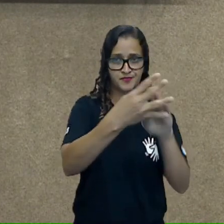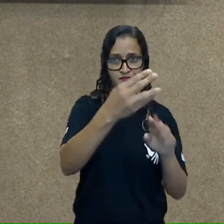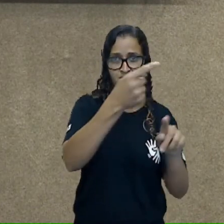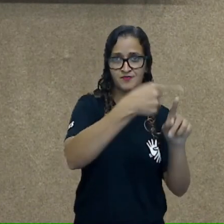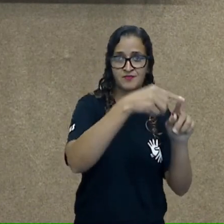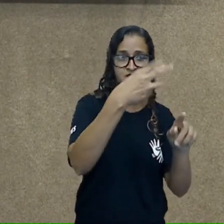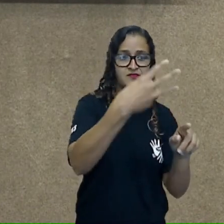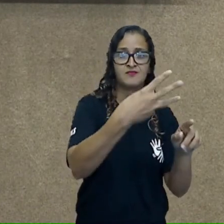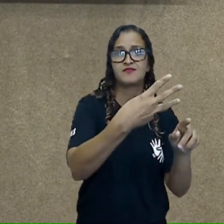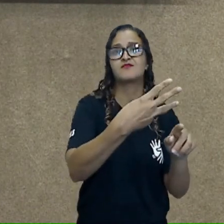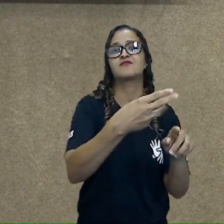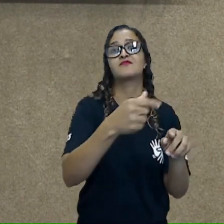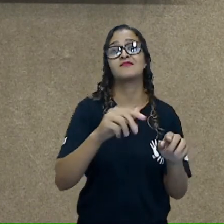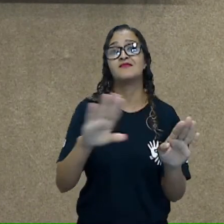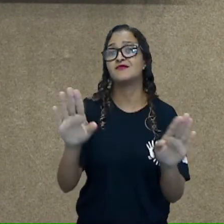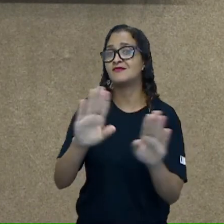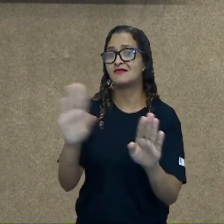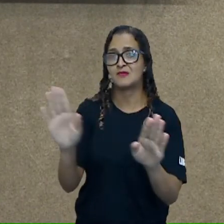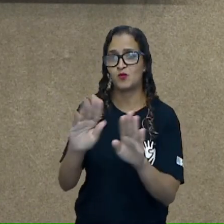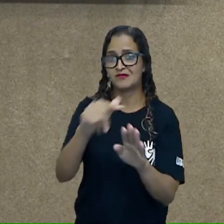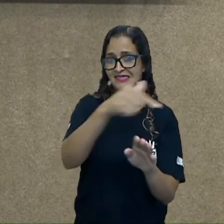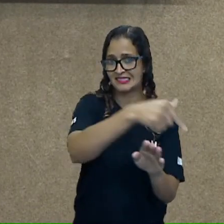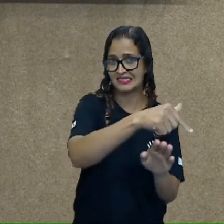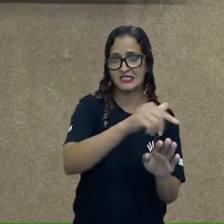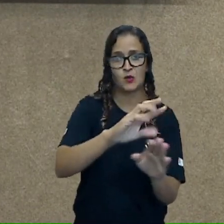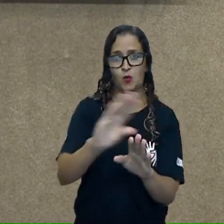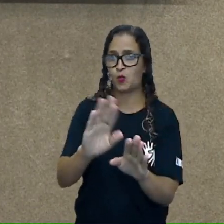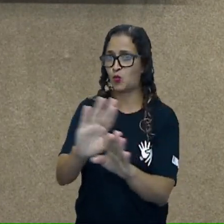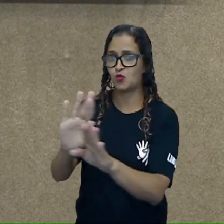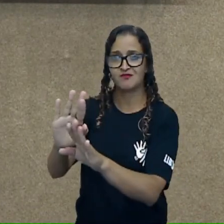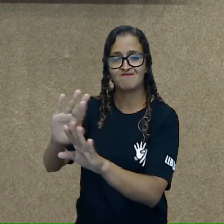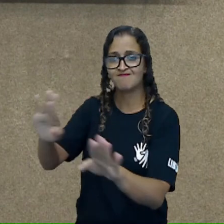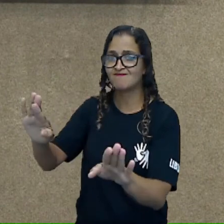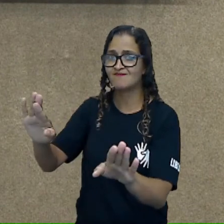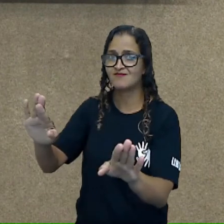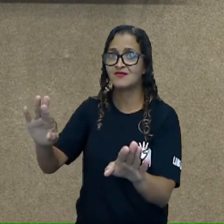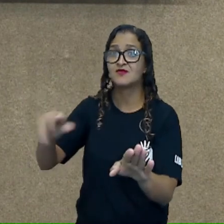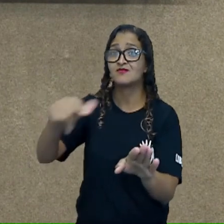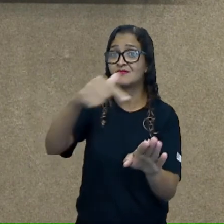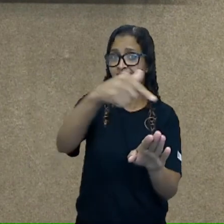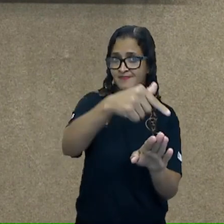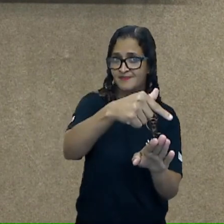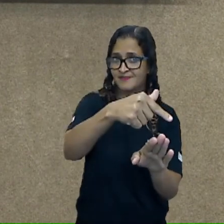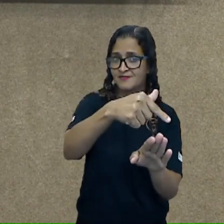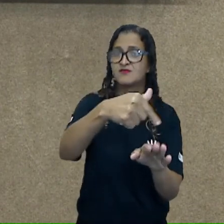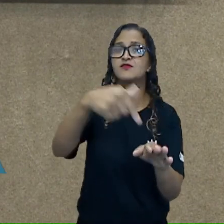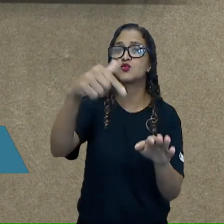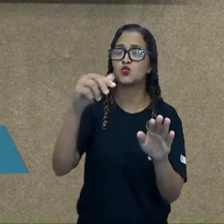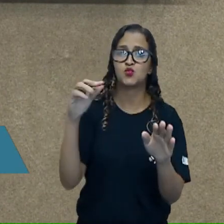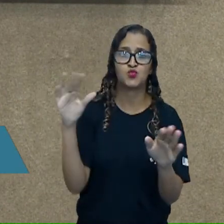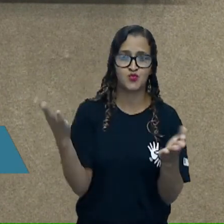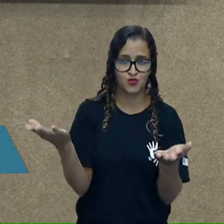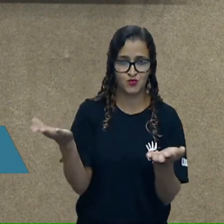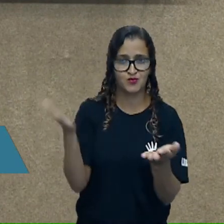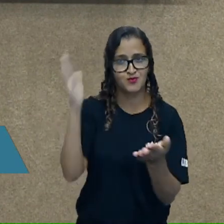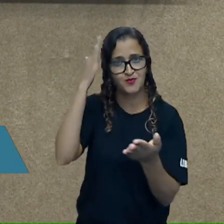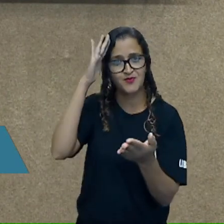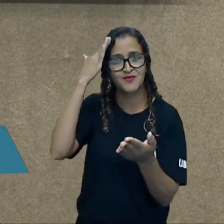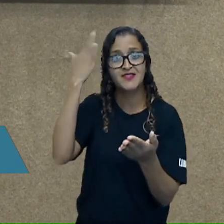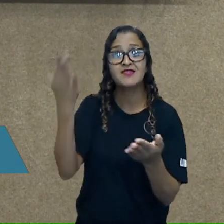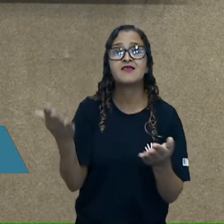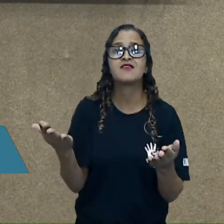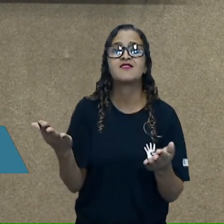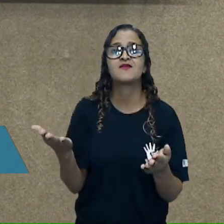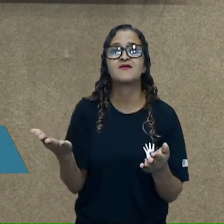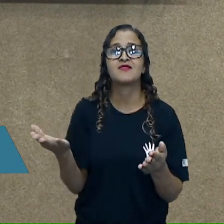é 9, não é 4 e não é 5. 4 mais 3 são 7. E